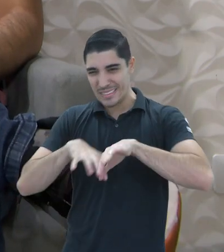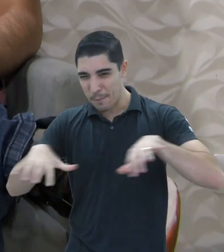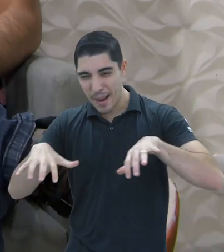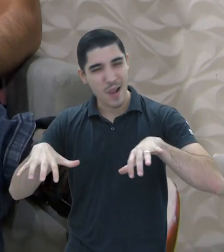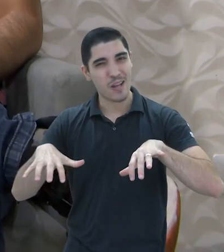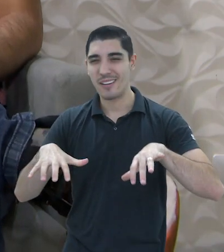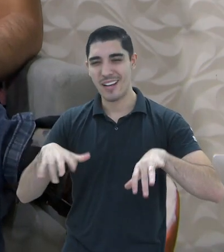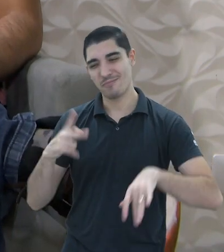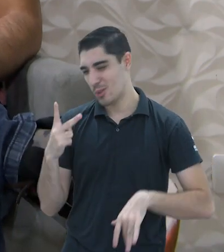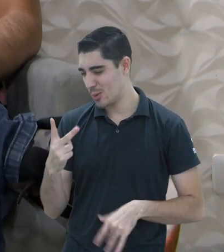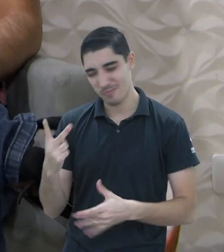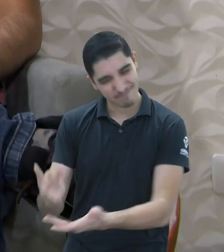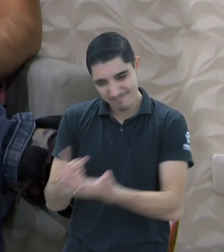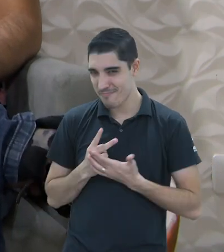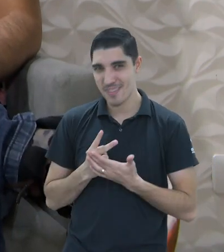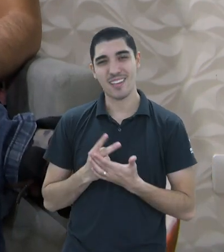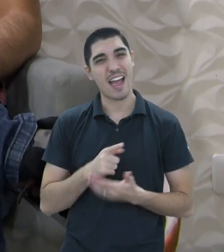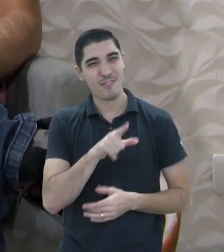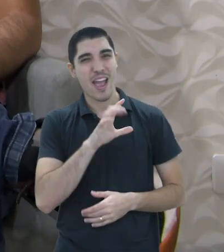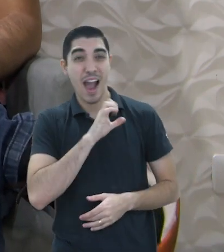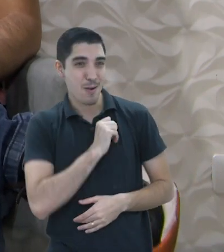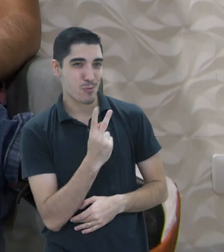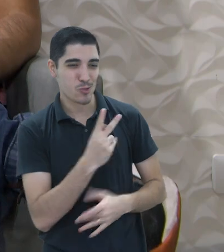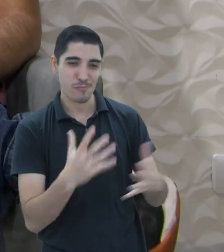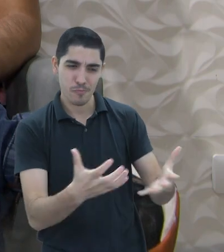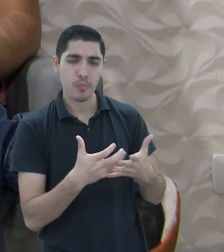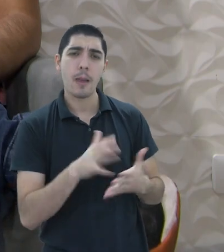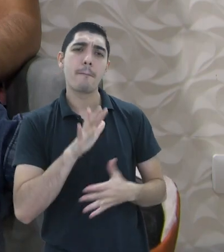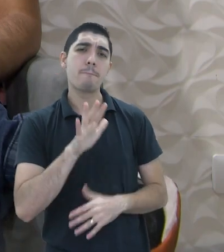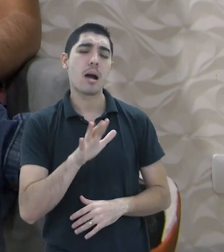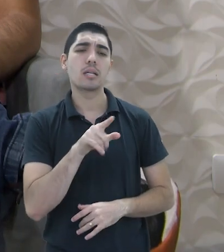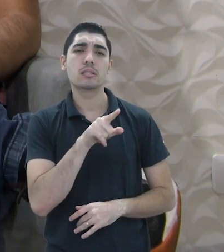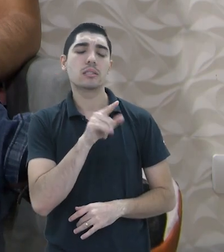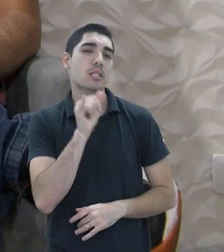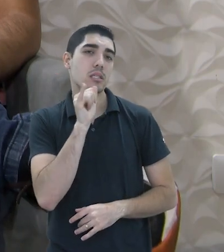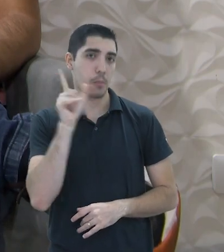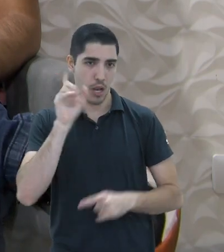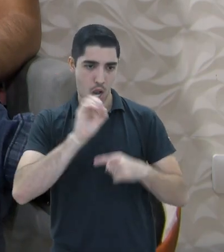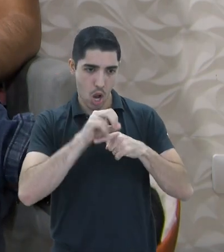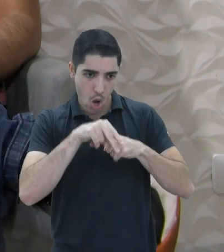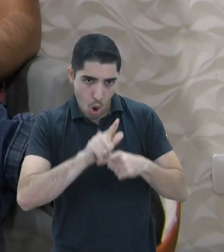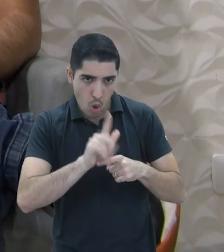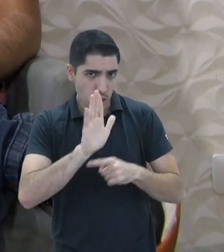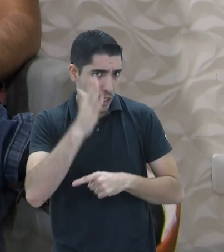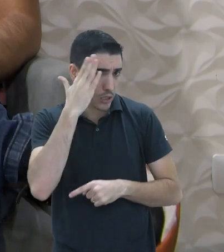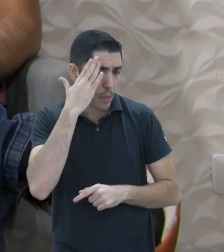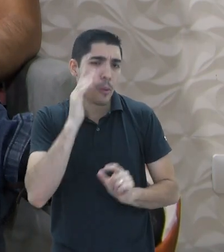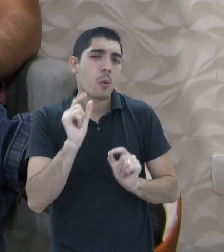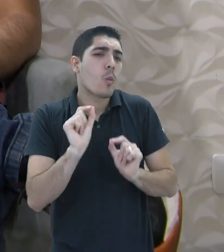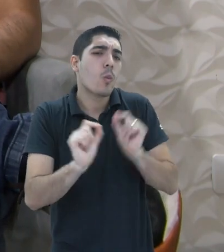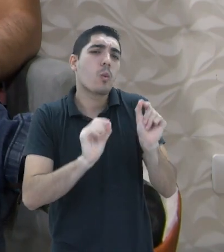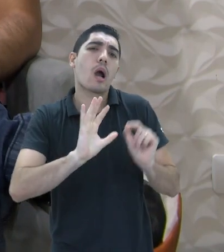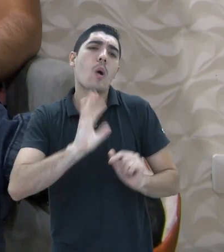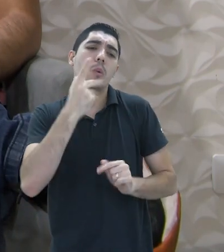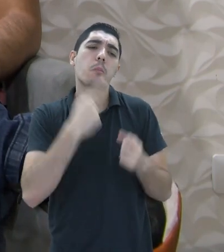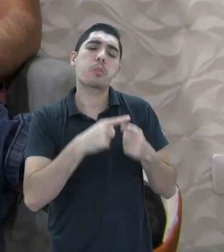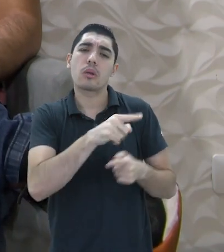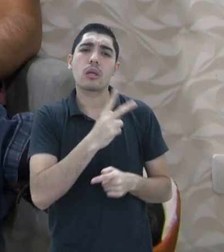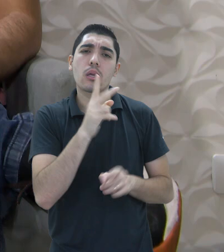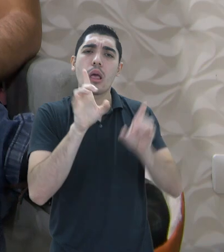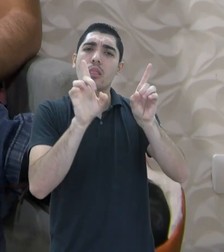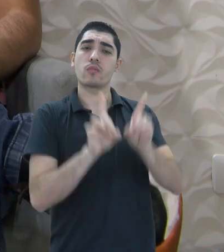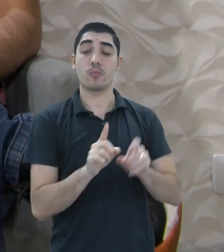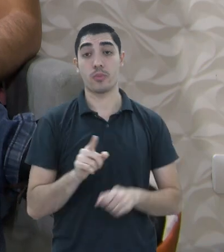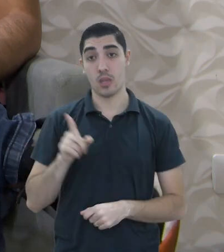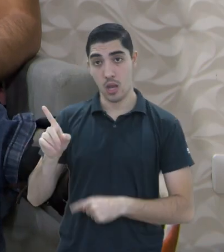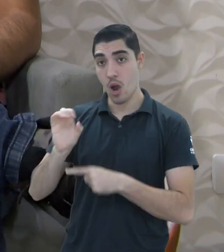gatinhas. Apaixonou pelas duas e levou as duas para casa. Mas vocês Levamos têm as noção, ou a ONG tinha noção do histórico, do que aconteceu com elas? A ONG